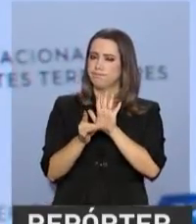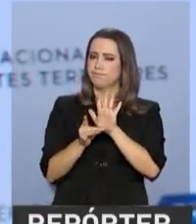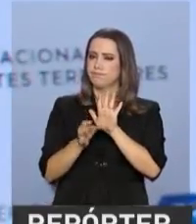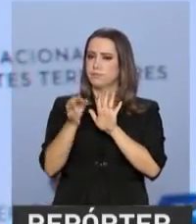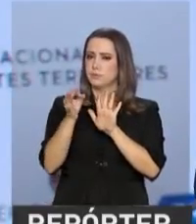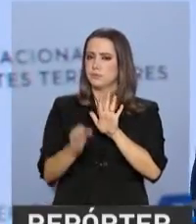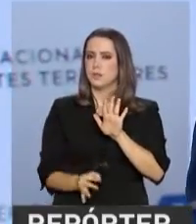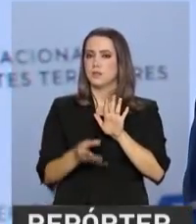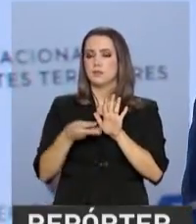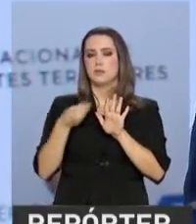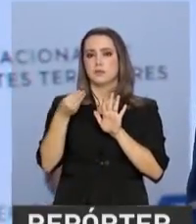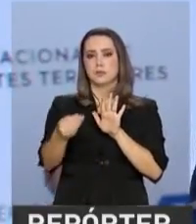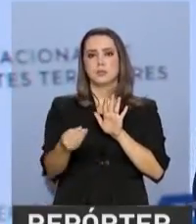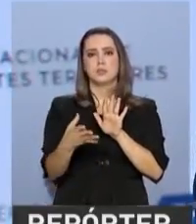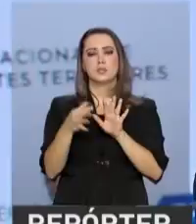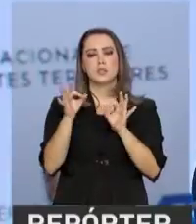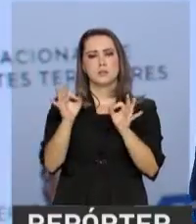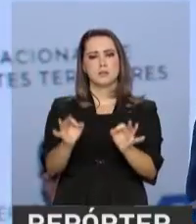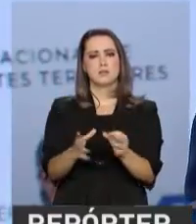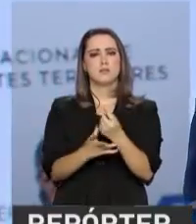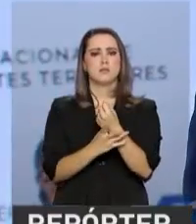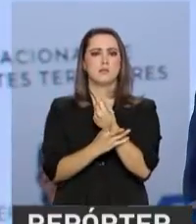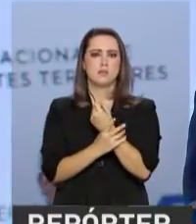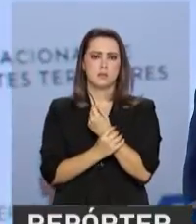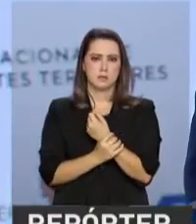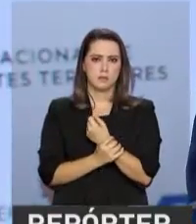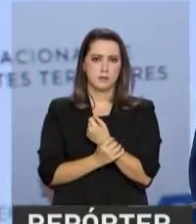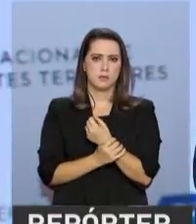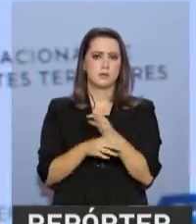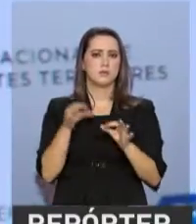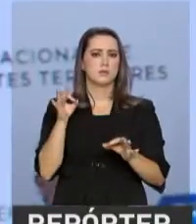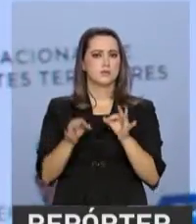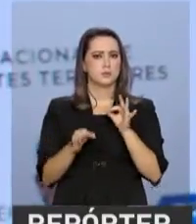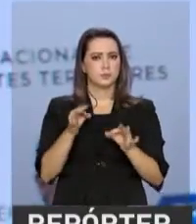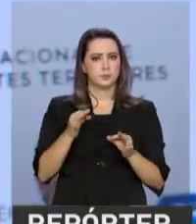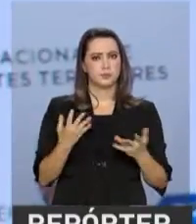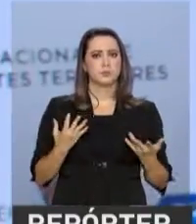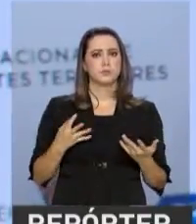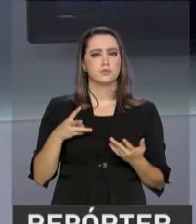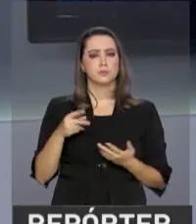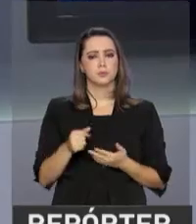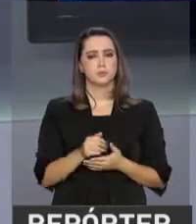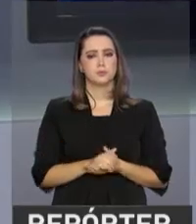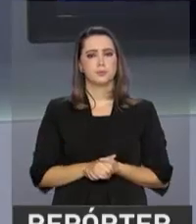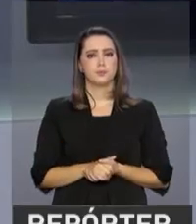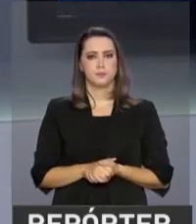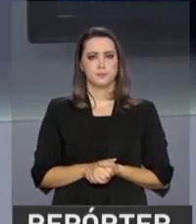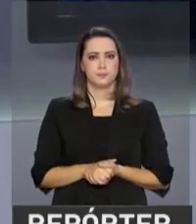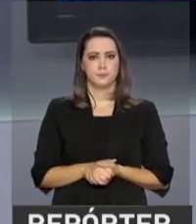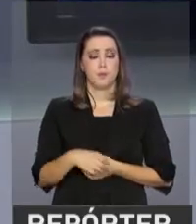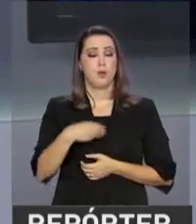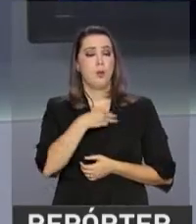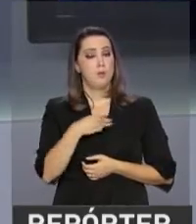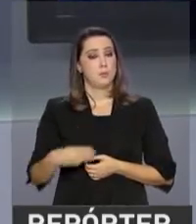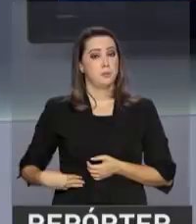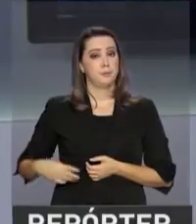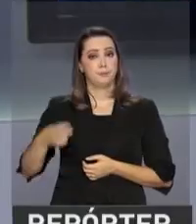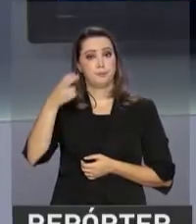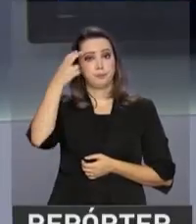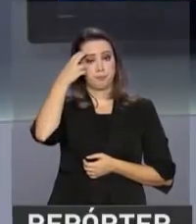que garanta previsibilidade que garanta segurança jurídica o ministro da cultura